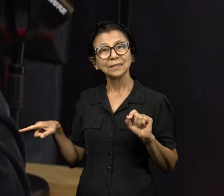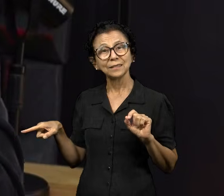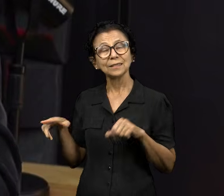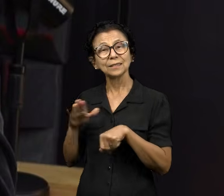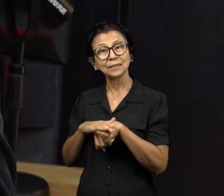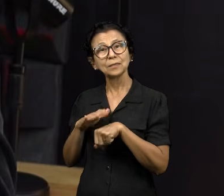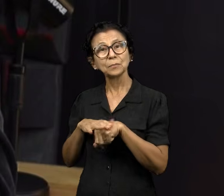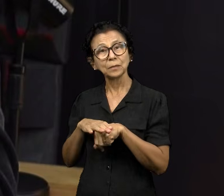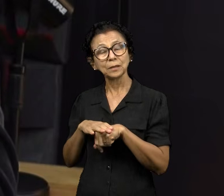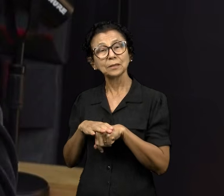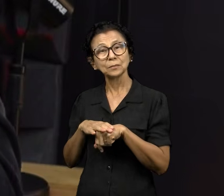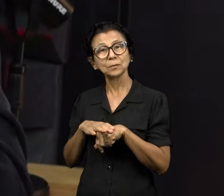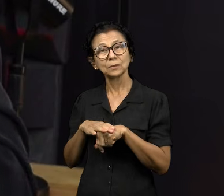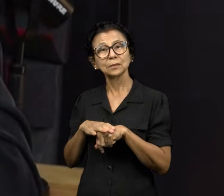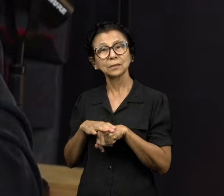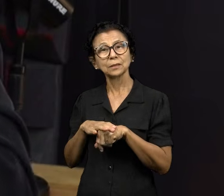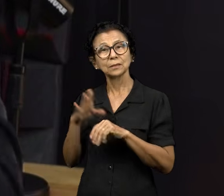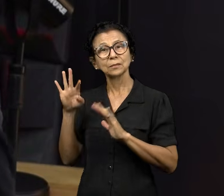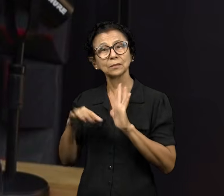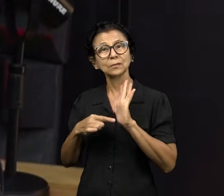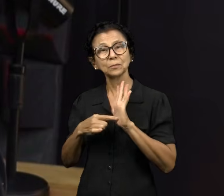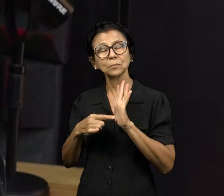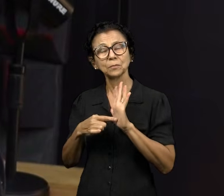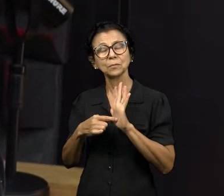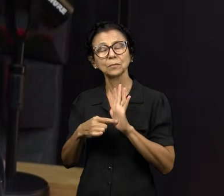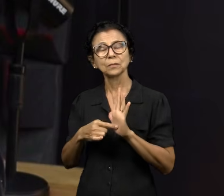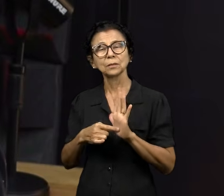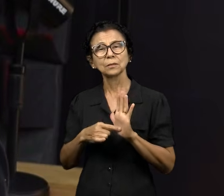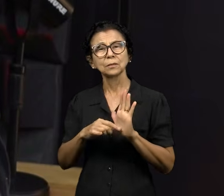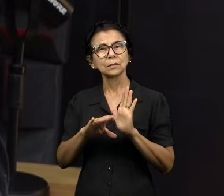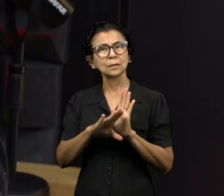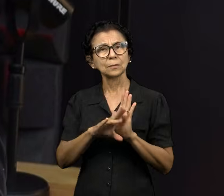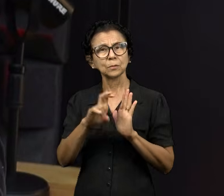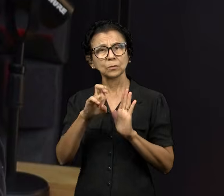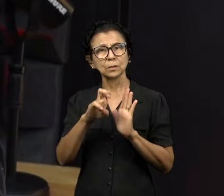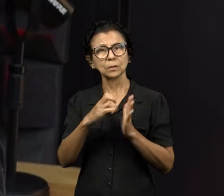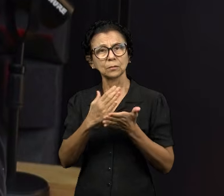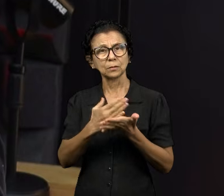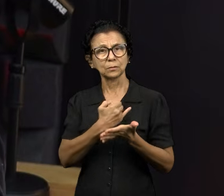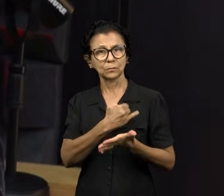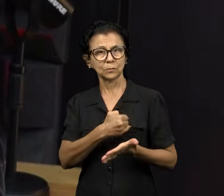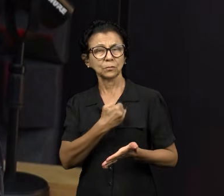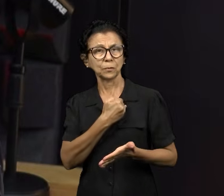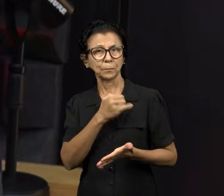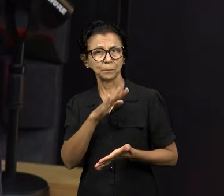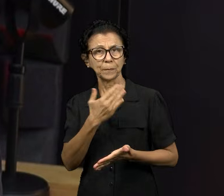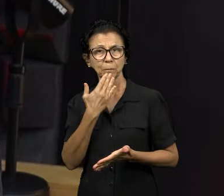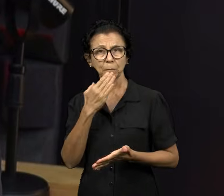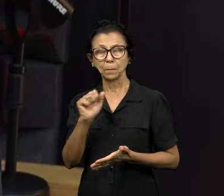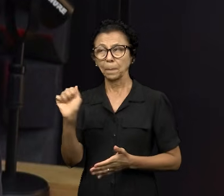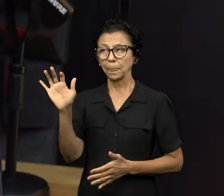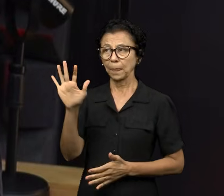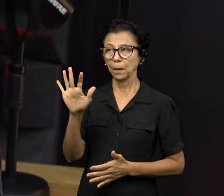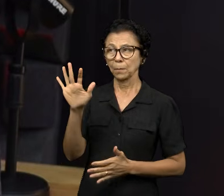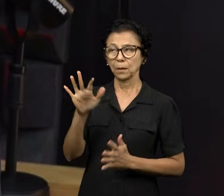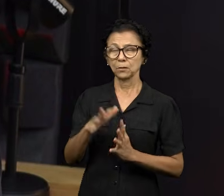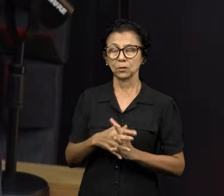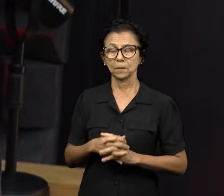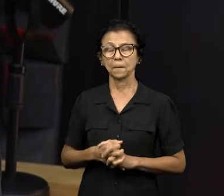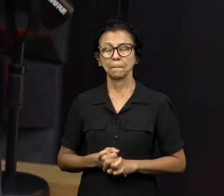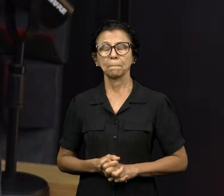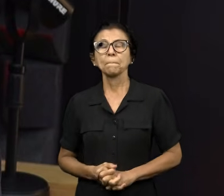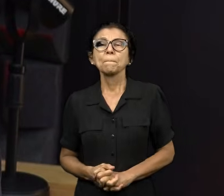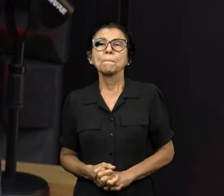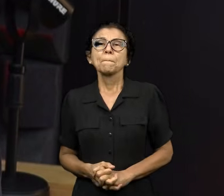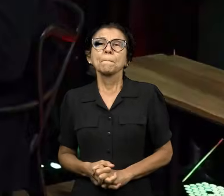Jesus. Sim. E é muito profundo esse capítulo como um todo, o capítulo 5 de João. Eu gostaria que colocasse aqui, até para